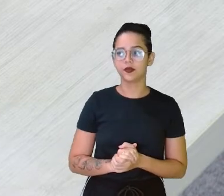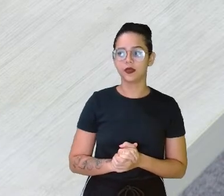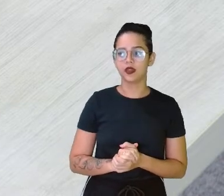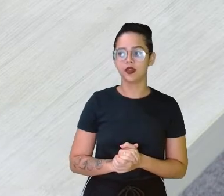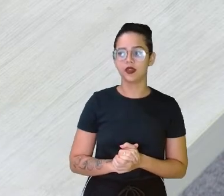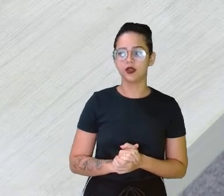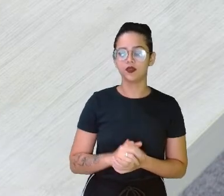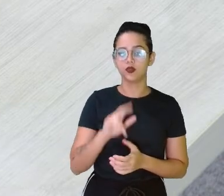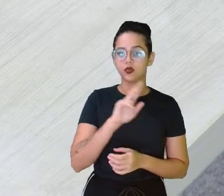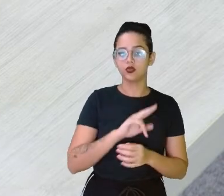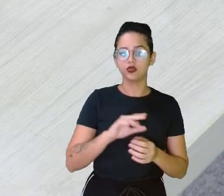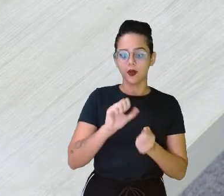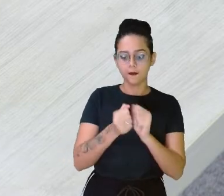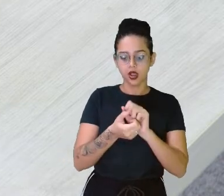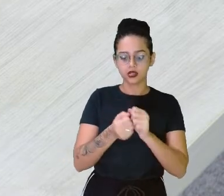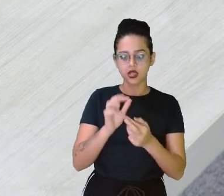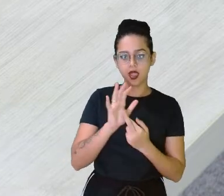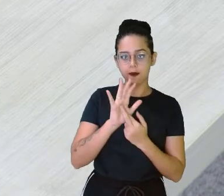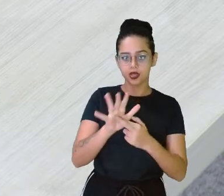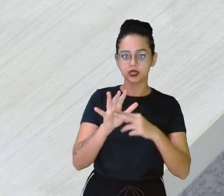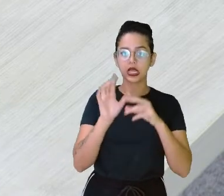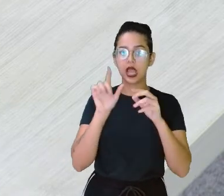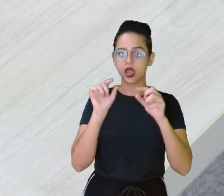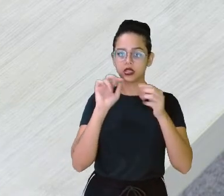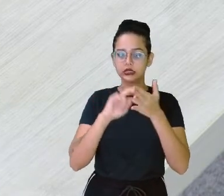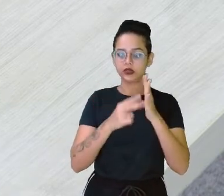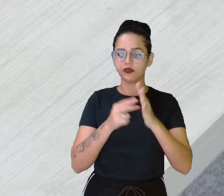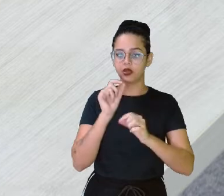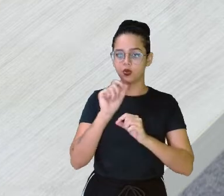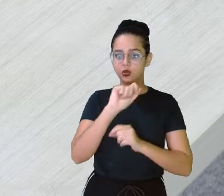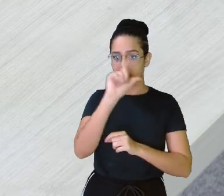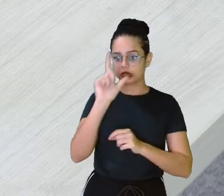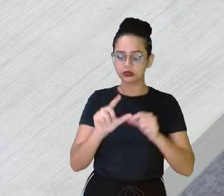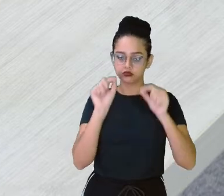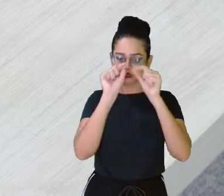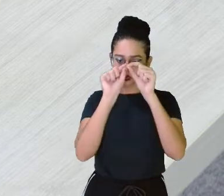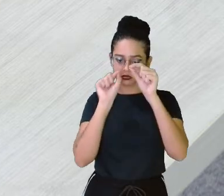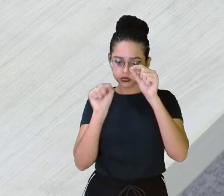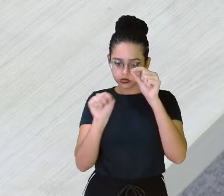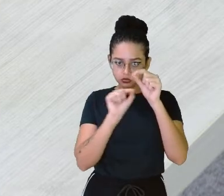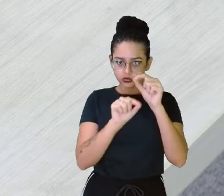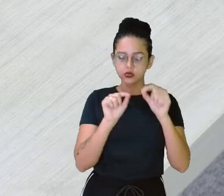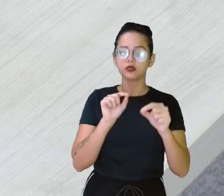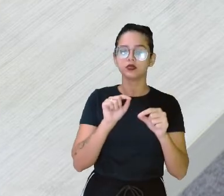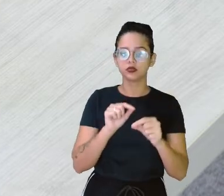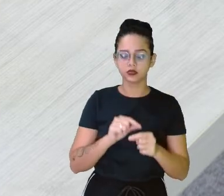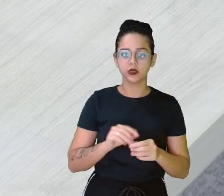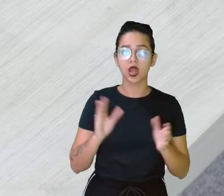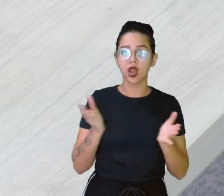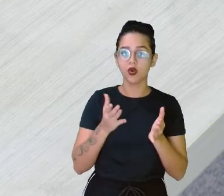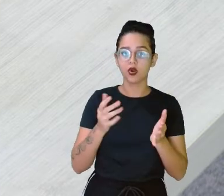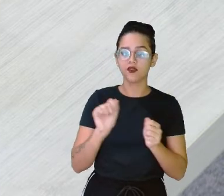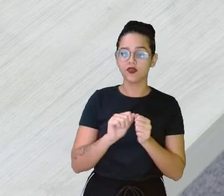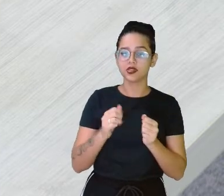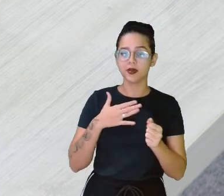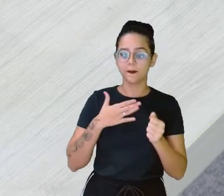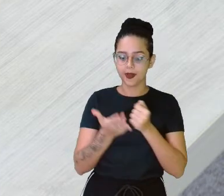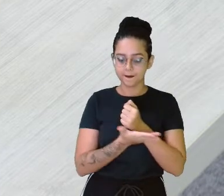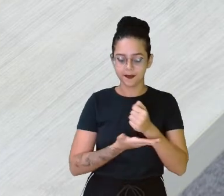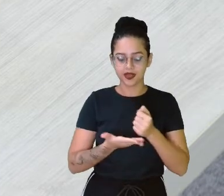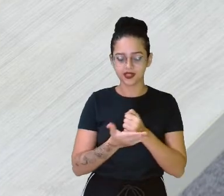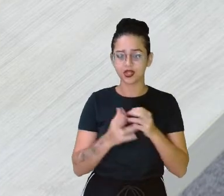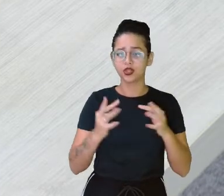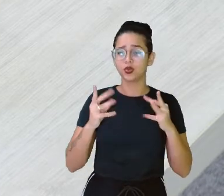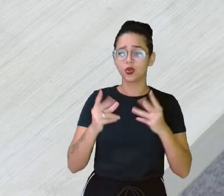vértice, né, que está representado pela minha massa de modelar, e já vou montar a minha base. Tudo começa